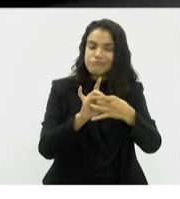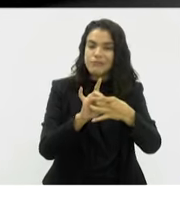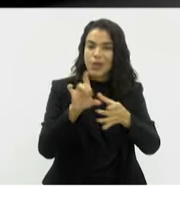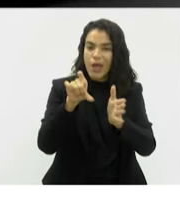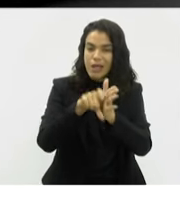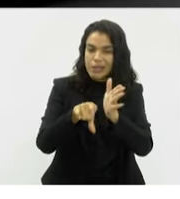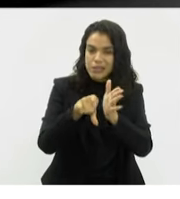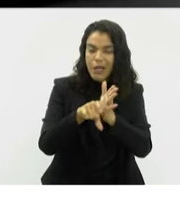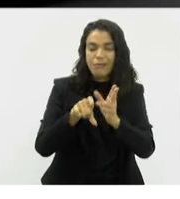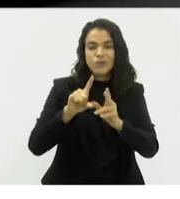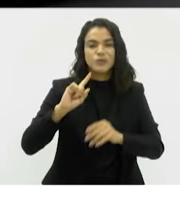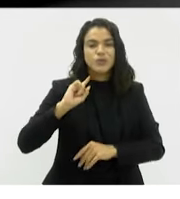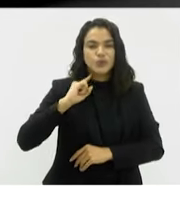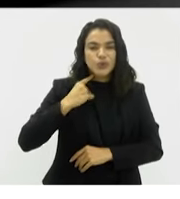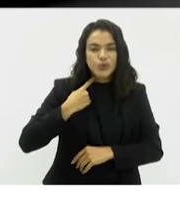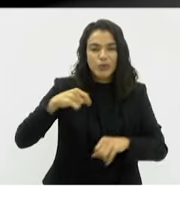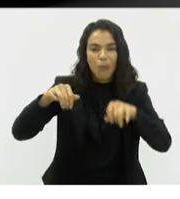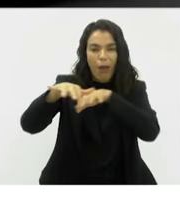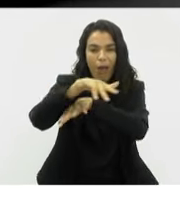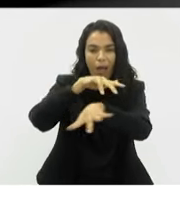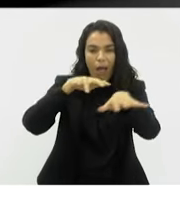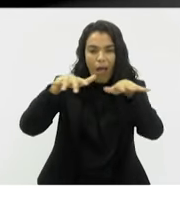taxa de emissão, se